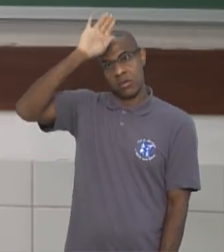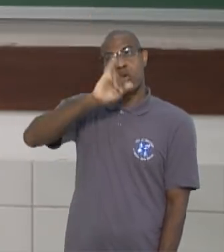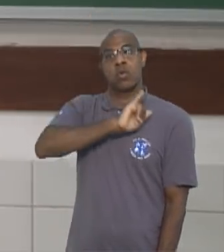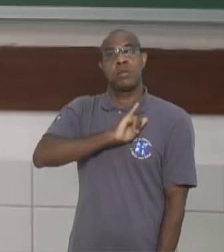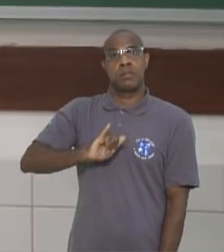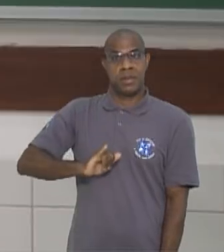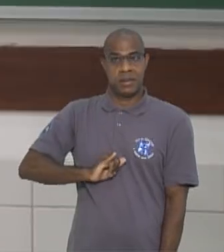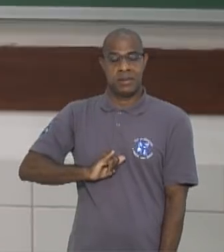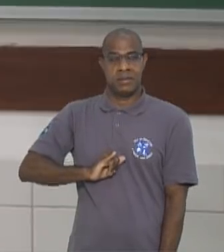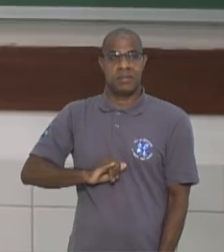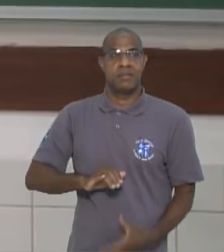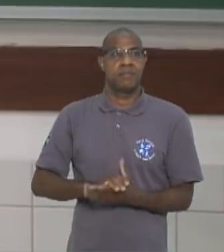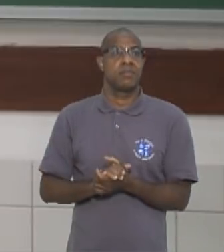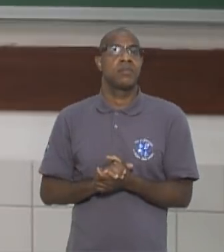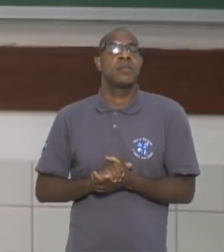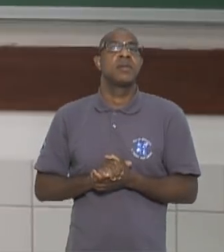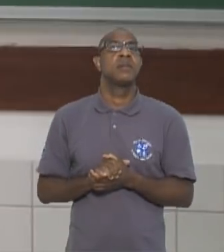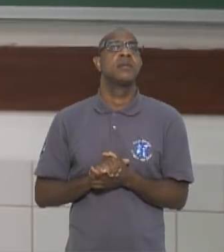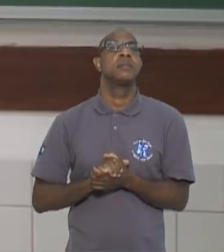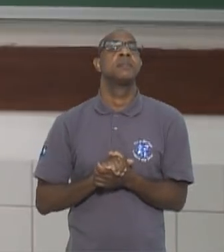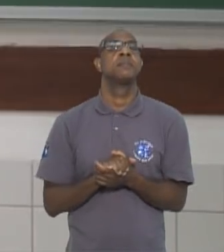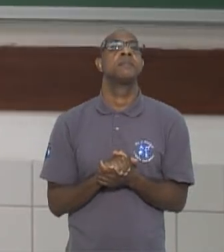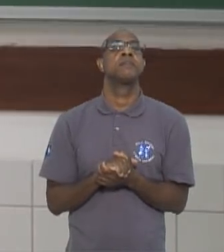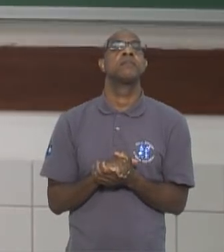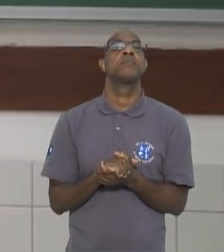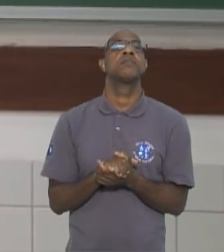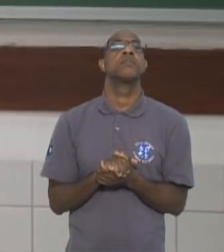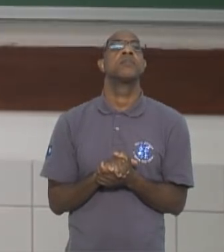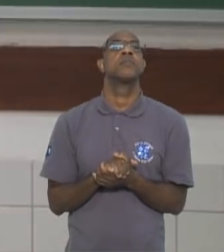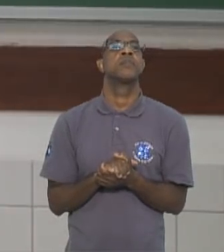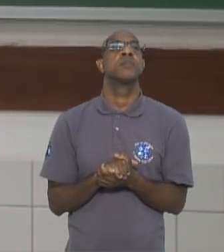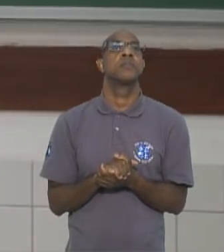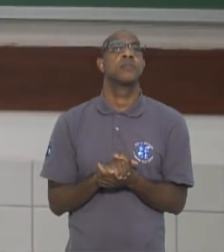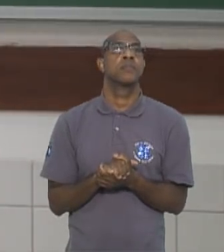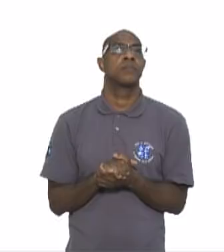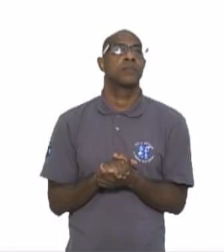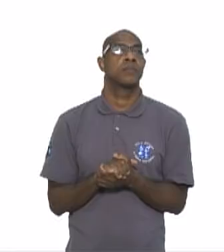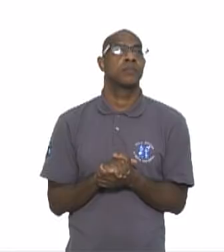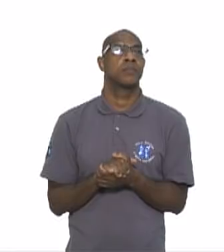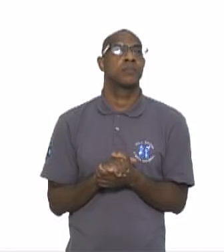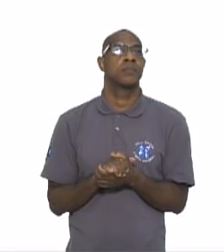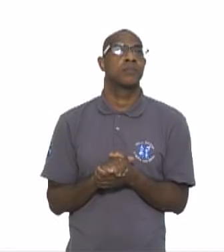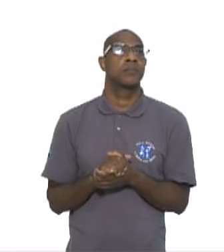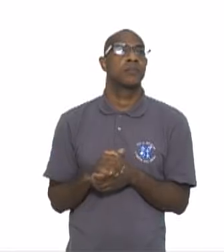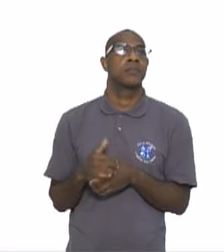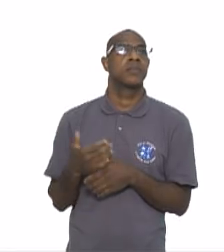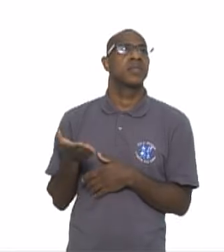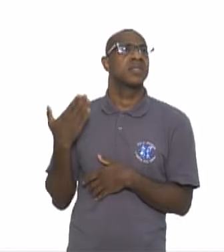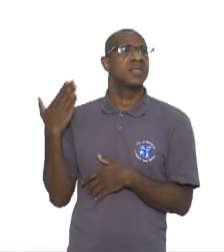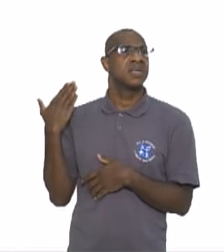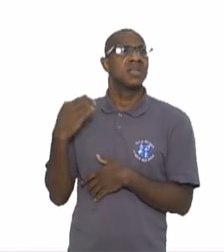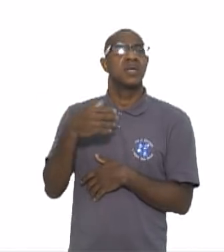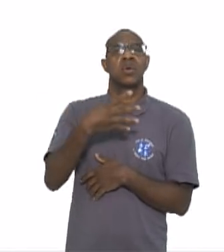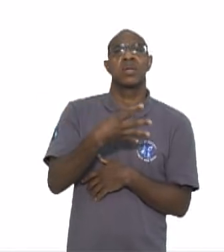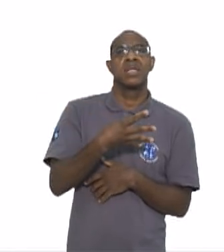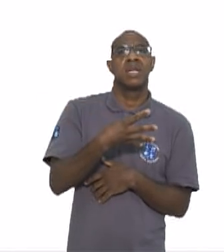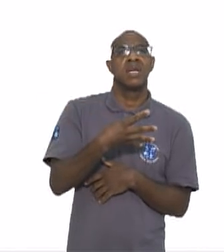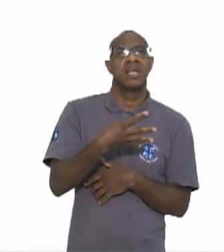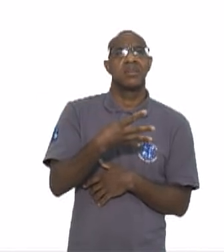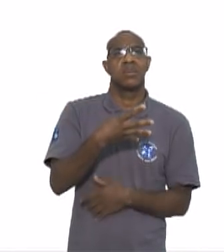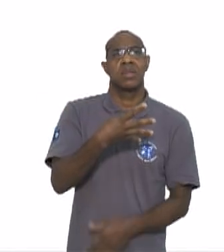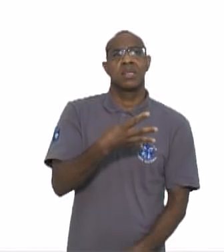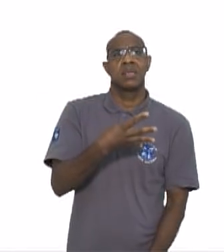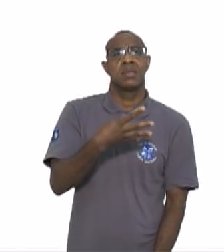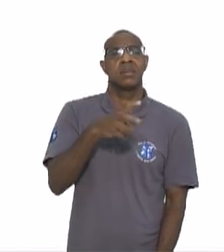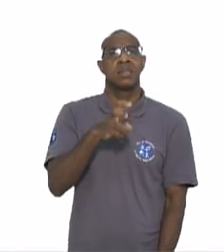do Ocidente. O do Oriente vai perdurar por quase 1000 anos aí. No ano de 496 DC, Clovis